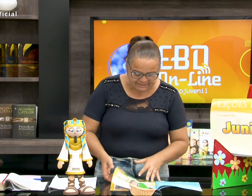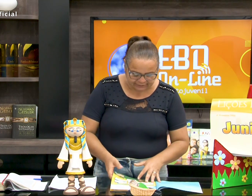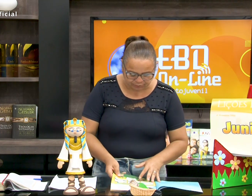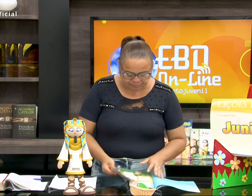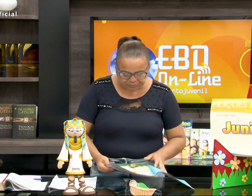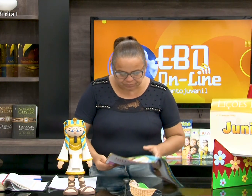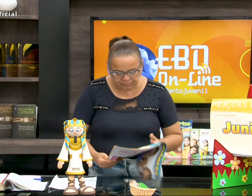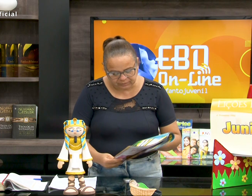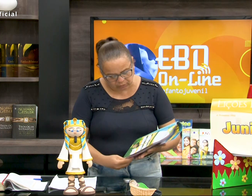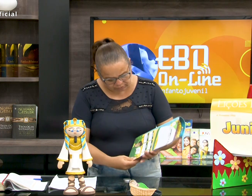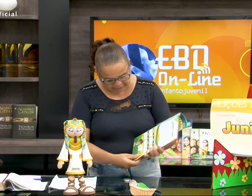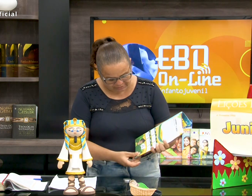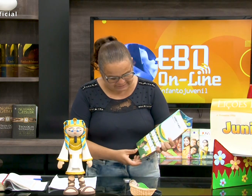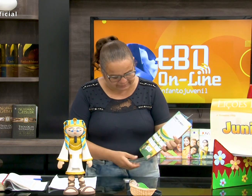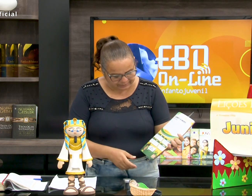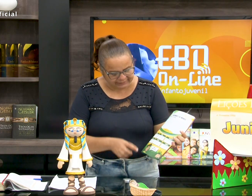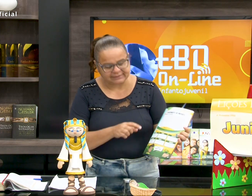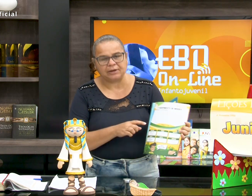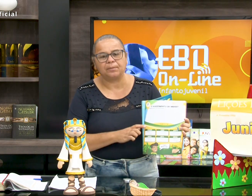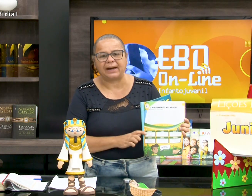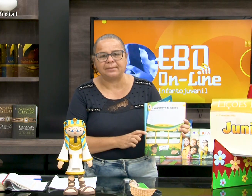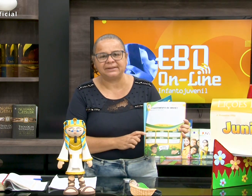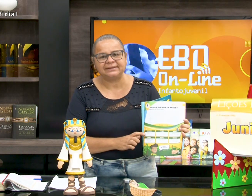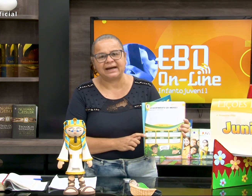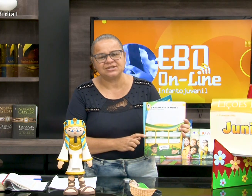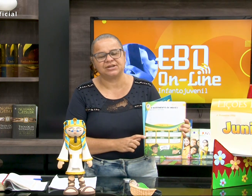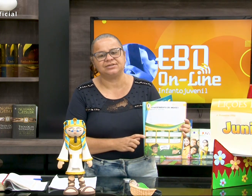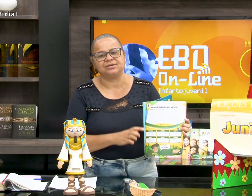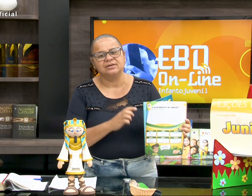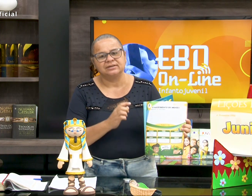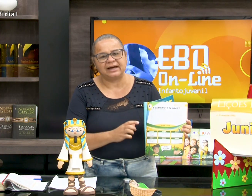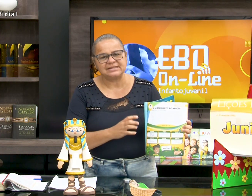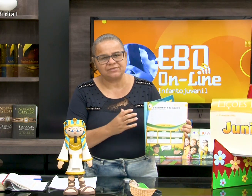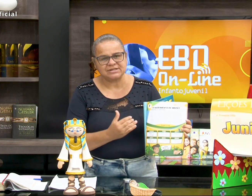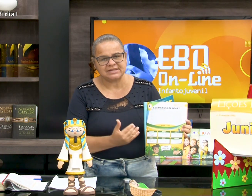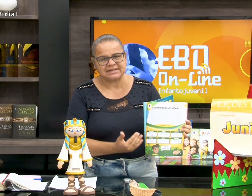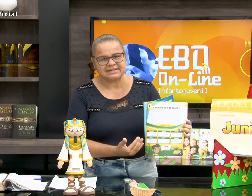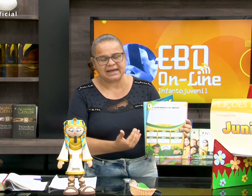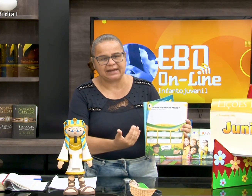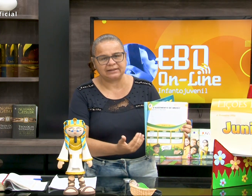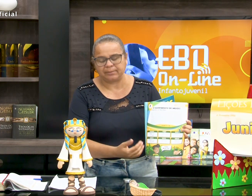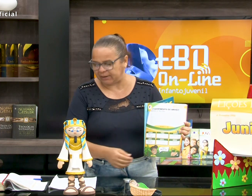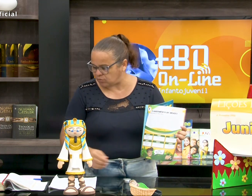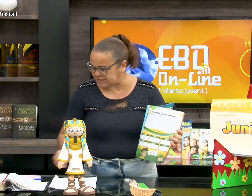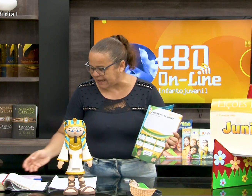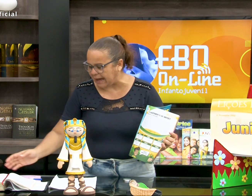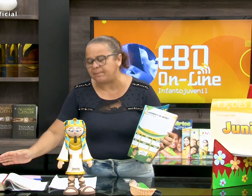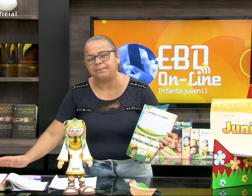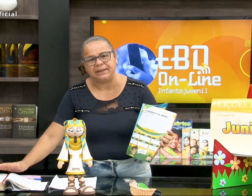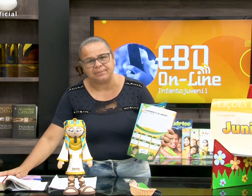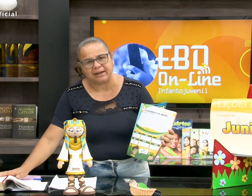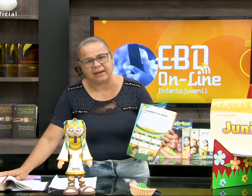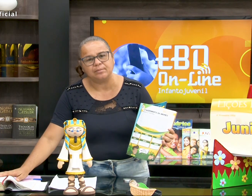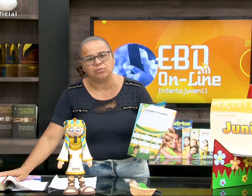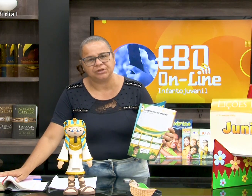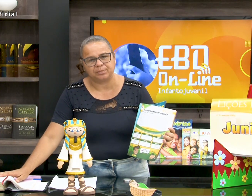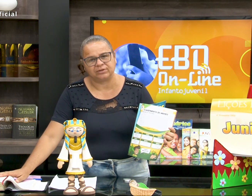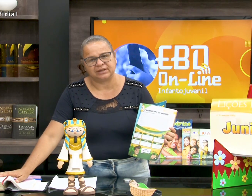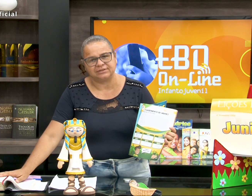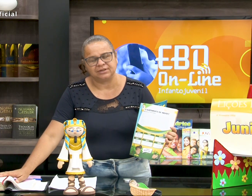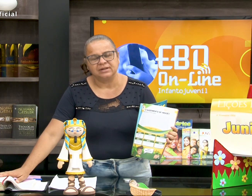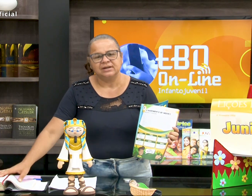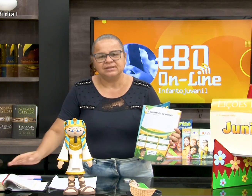vai passando. Outra coisa também, tem o para meditar, gente. Tá? Se vocês quiserem também usar a Bíblia, é